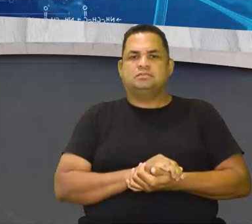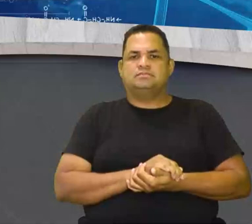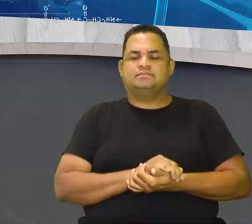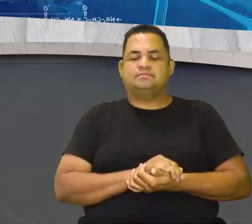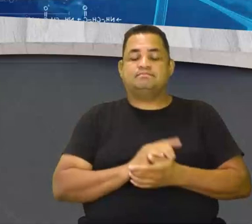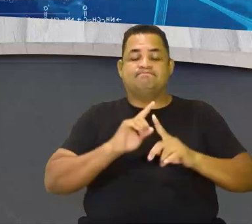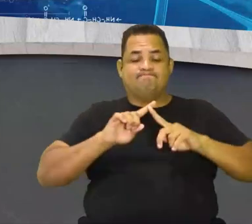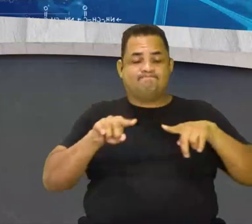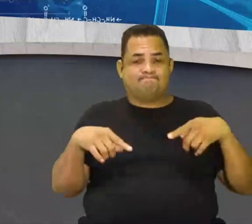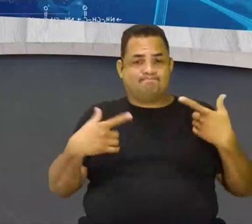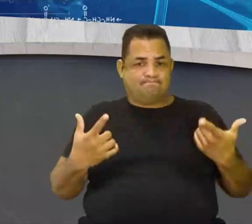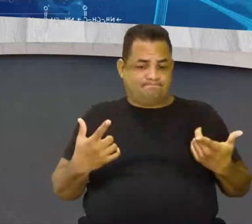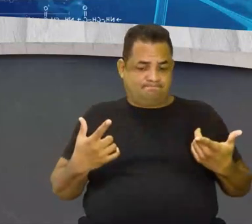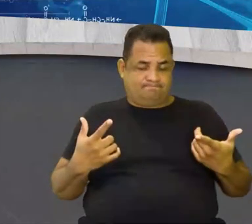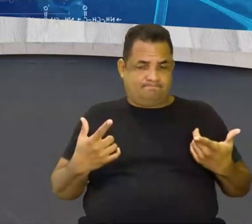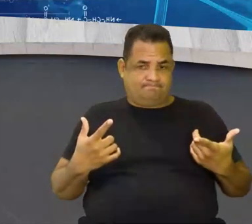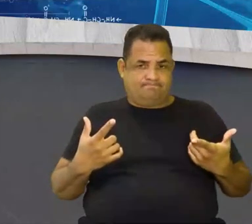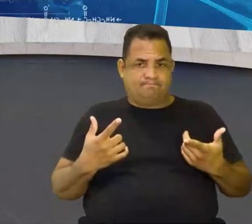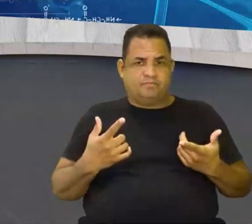No entanto,